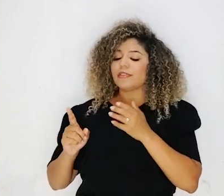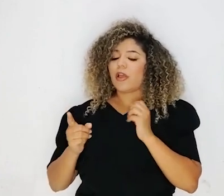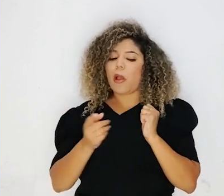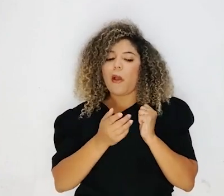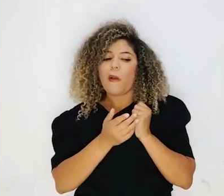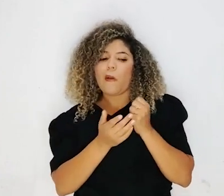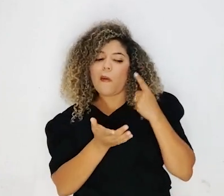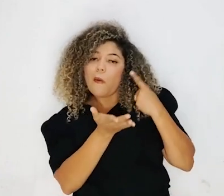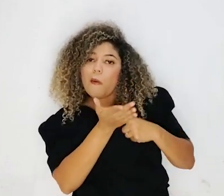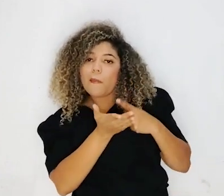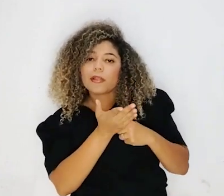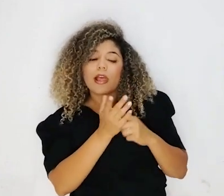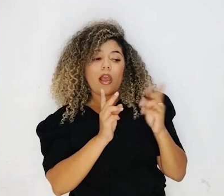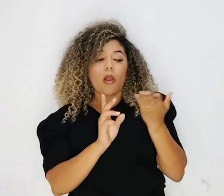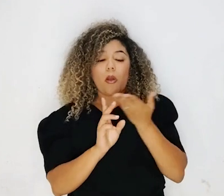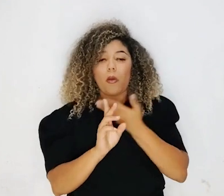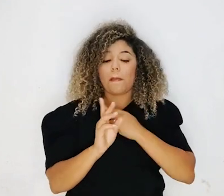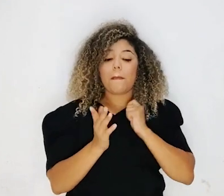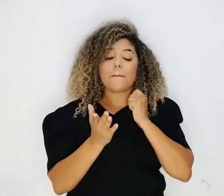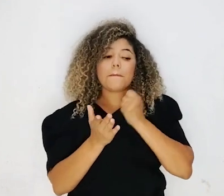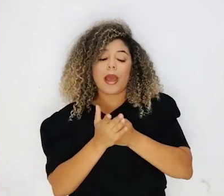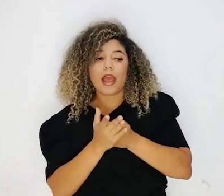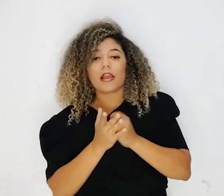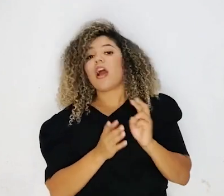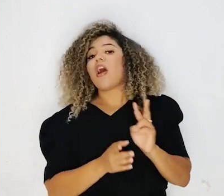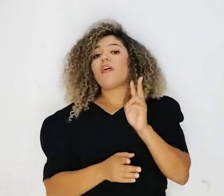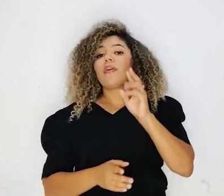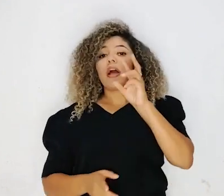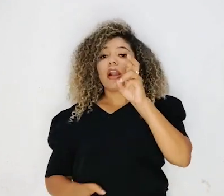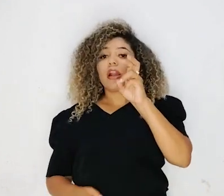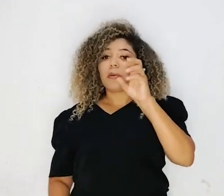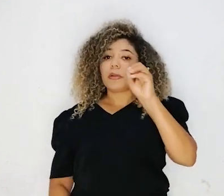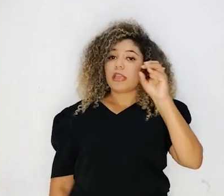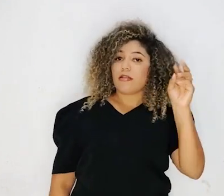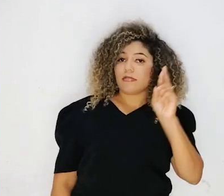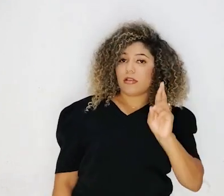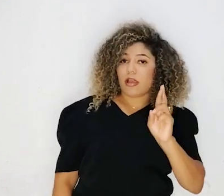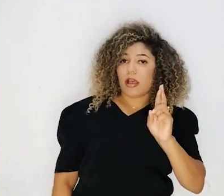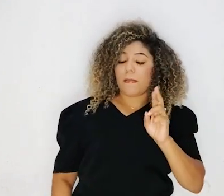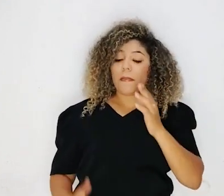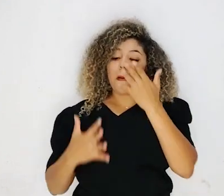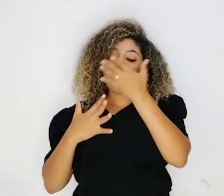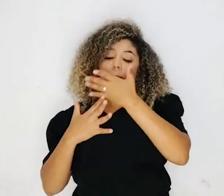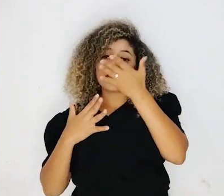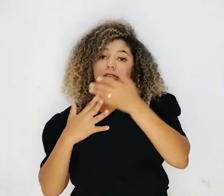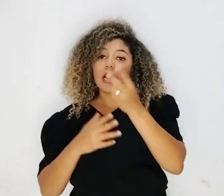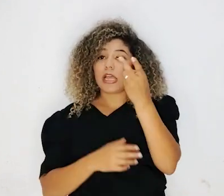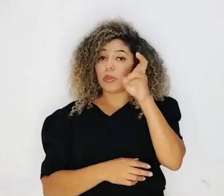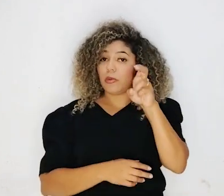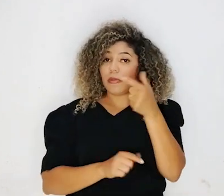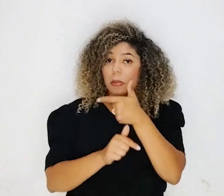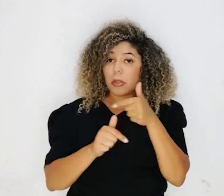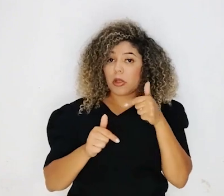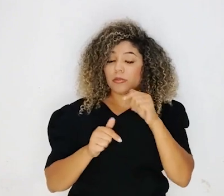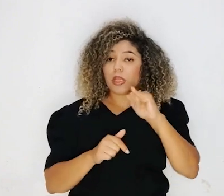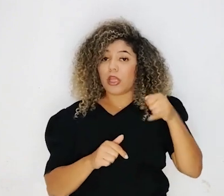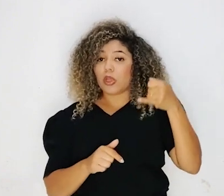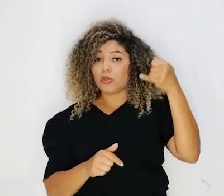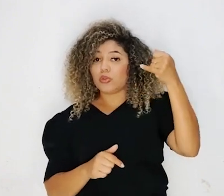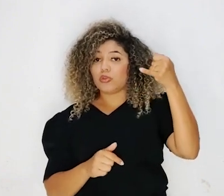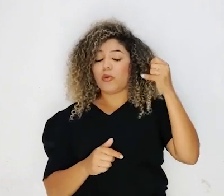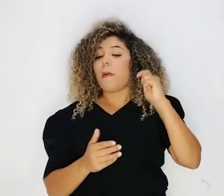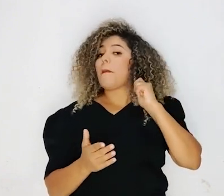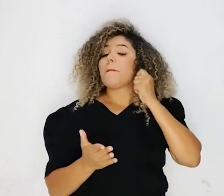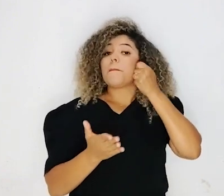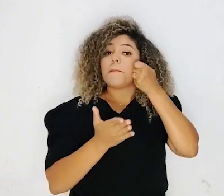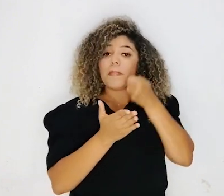amigo, combinaram duas opções de pagamento no valor de R$500. Parcelar em 2 vezes sem juros, com uma